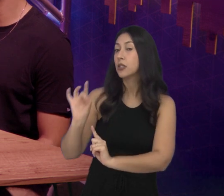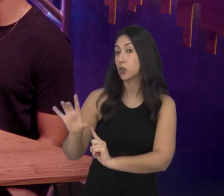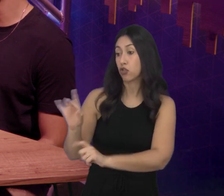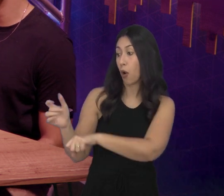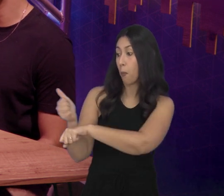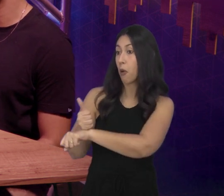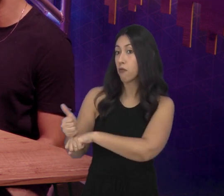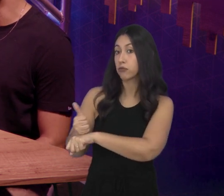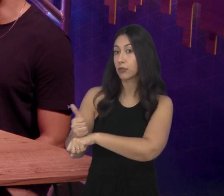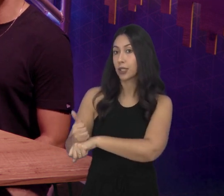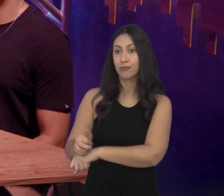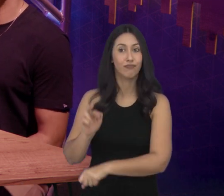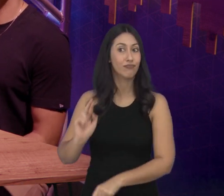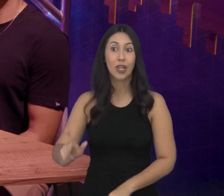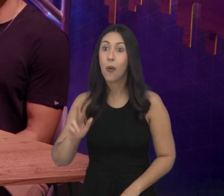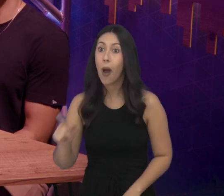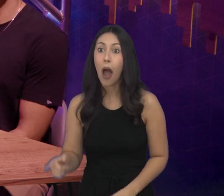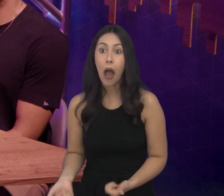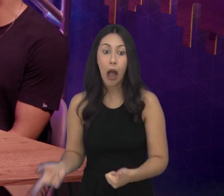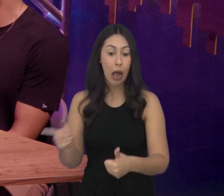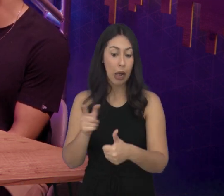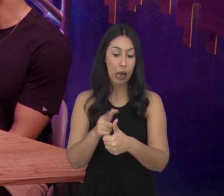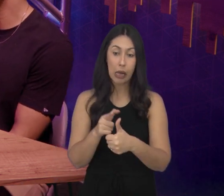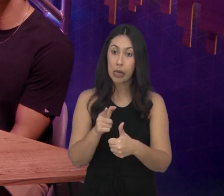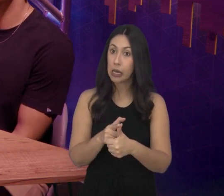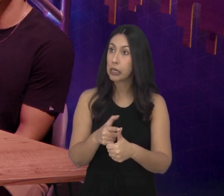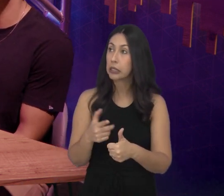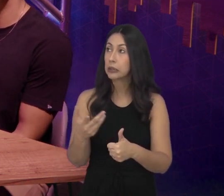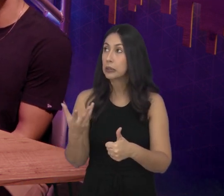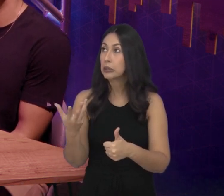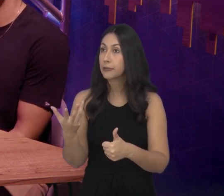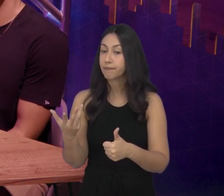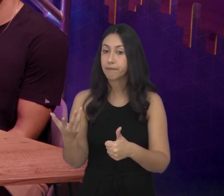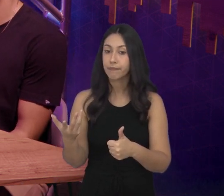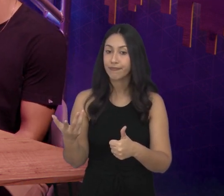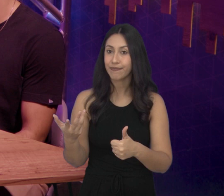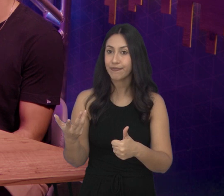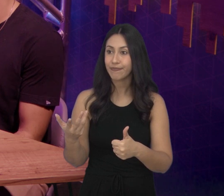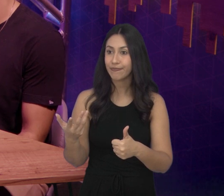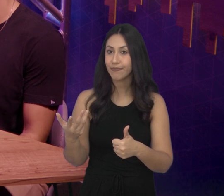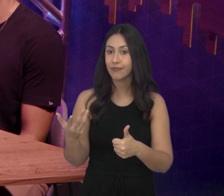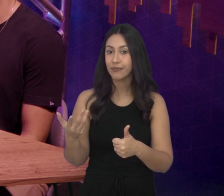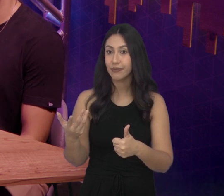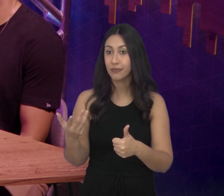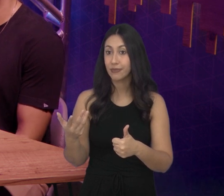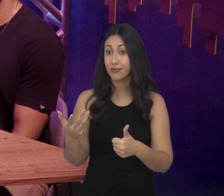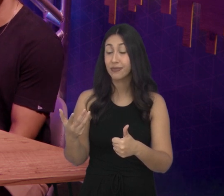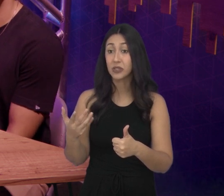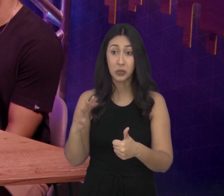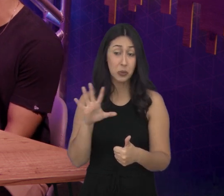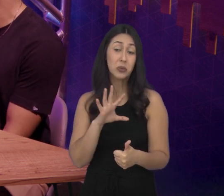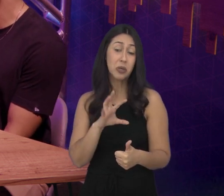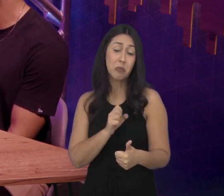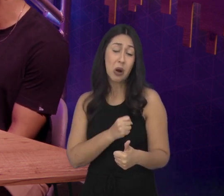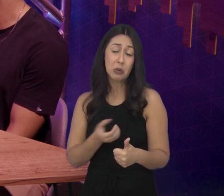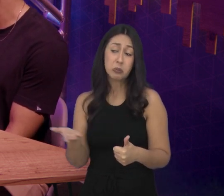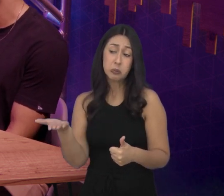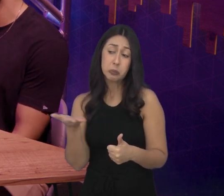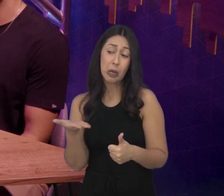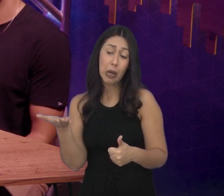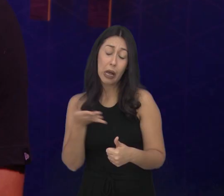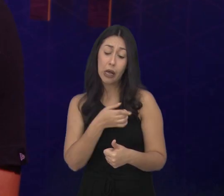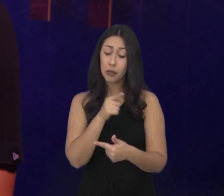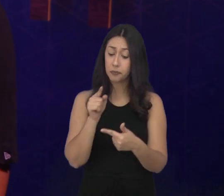é só profissionalmente, mas é pressão sobre o bem, né, ser bem sucedido na vida